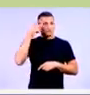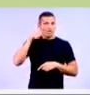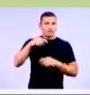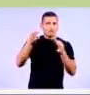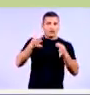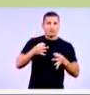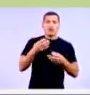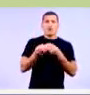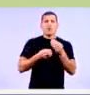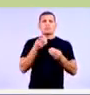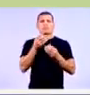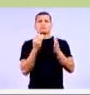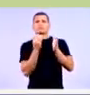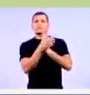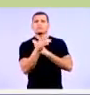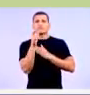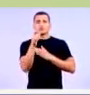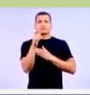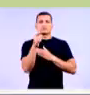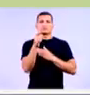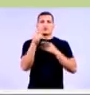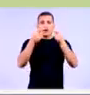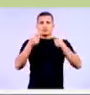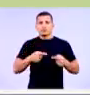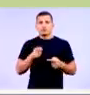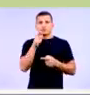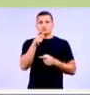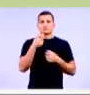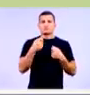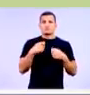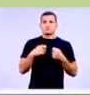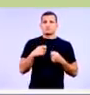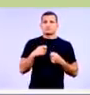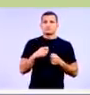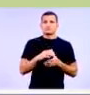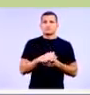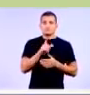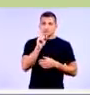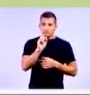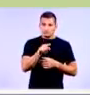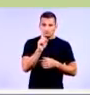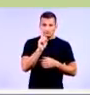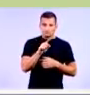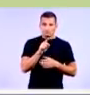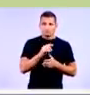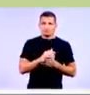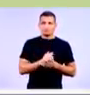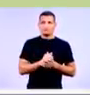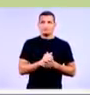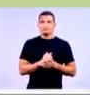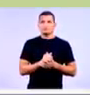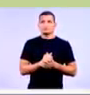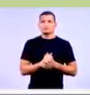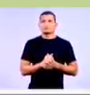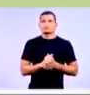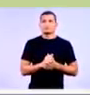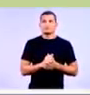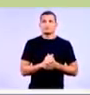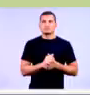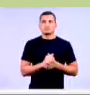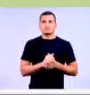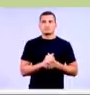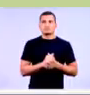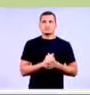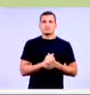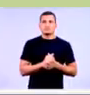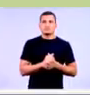enviar esse questionário? Você tem que clicar aqui, enviar tudo e terminar.